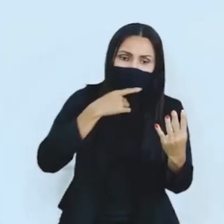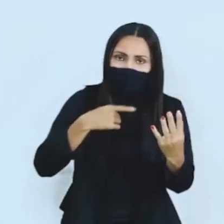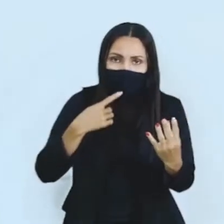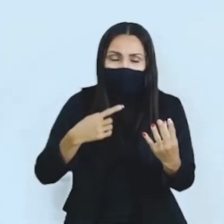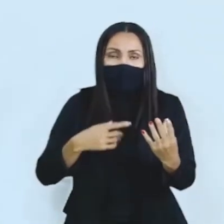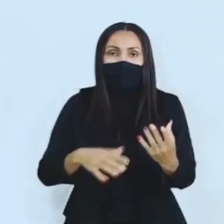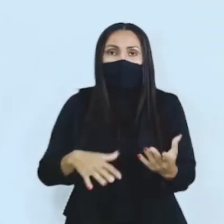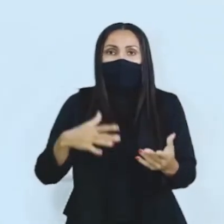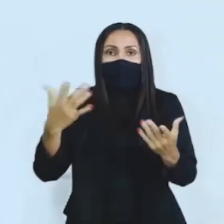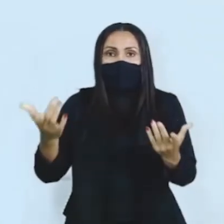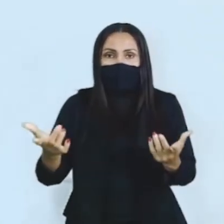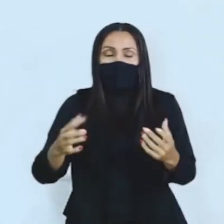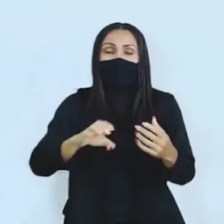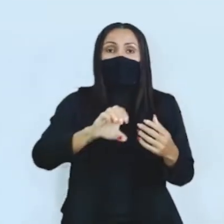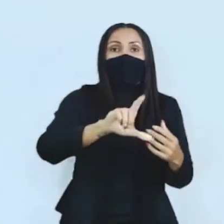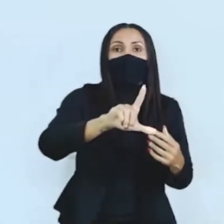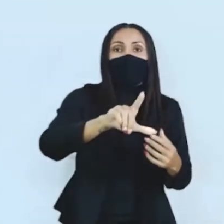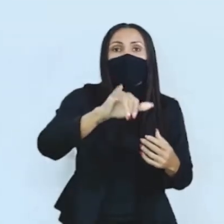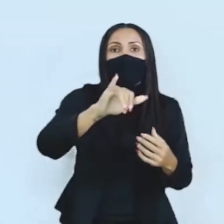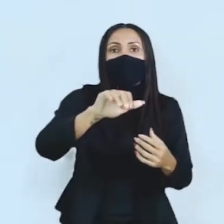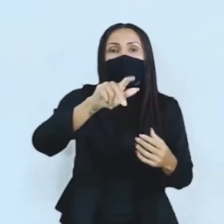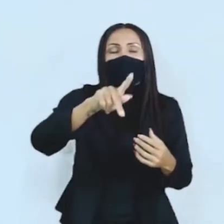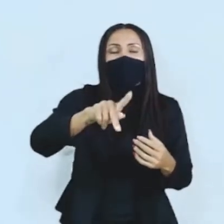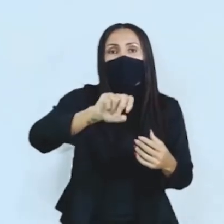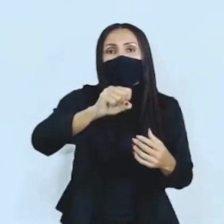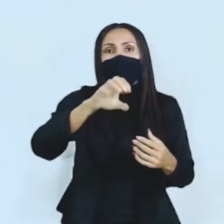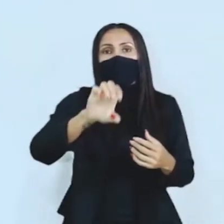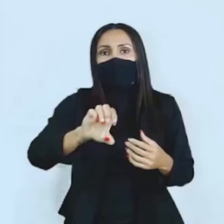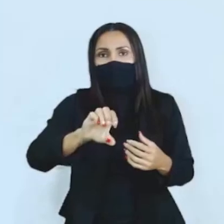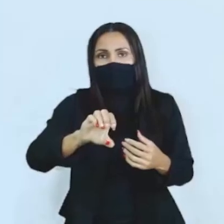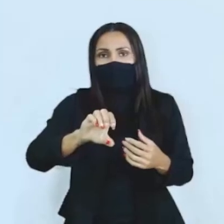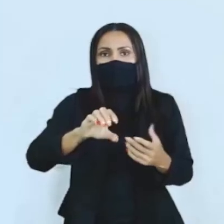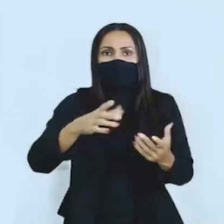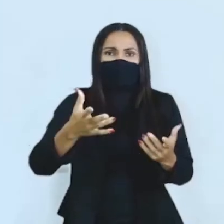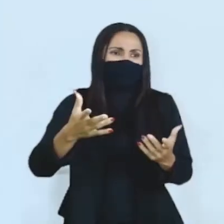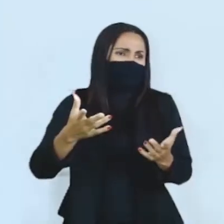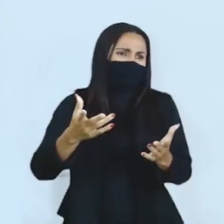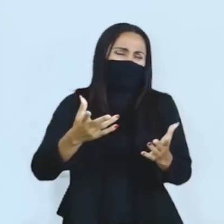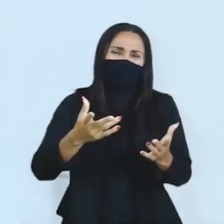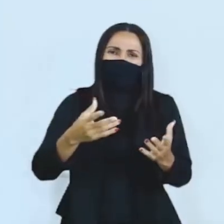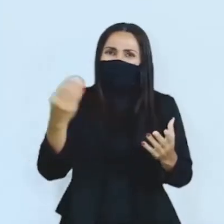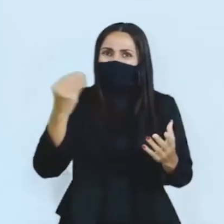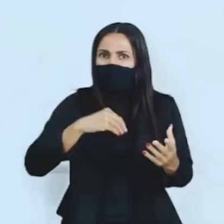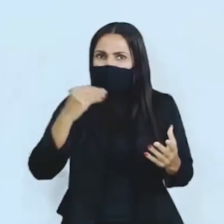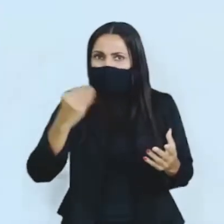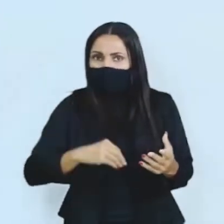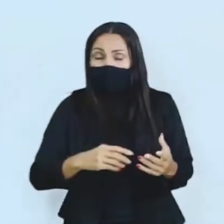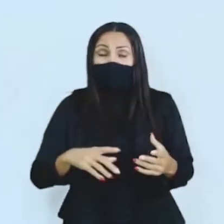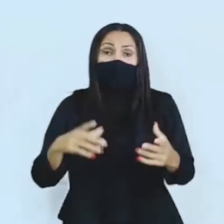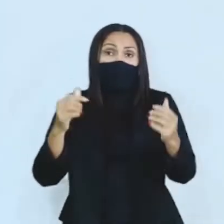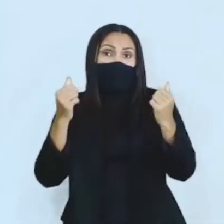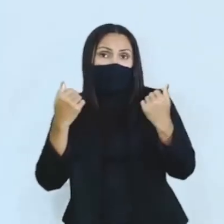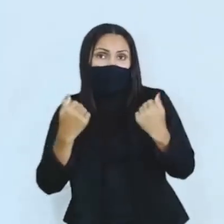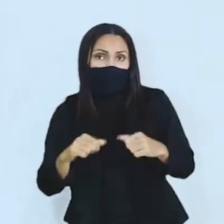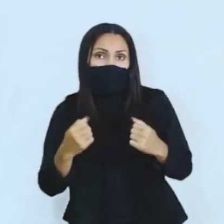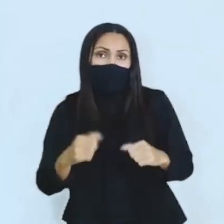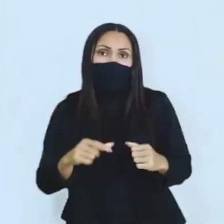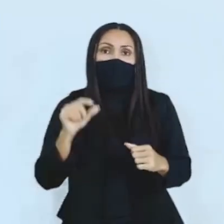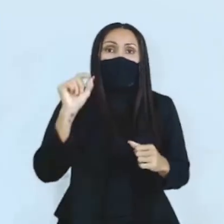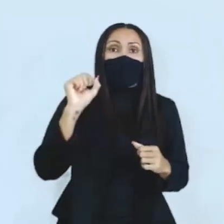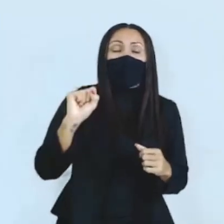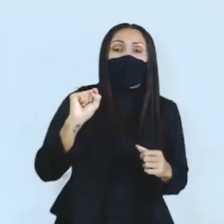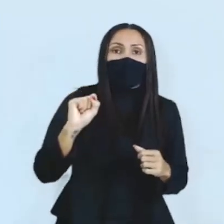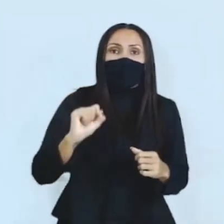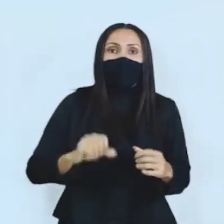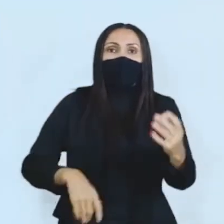deixar a sua elipse muito imprecisa. Então, para ter mais precisão, são necessários